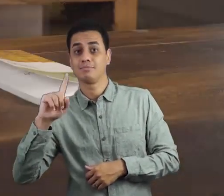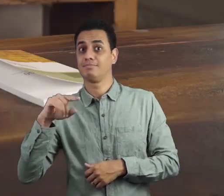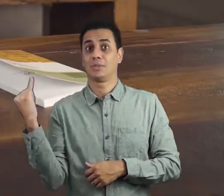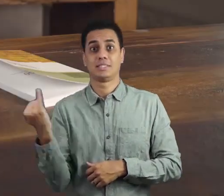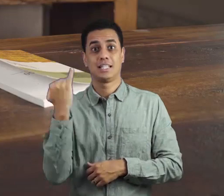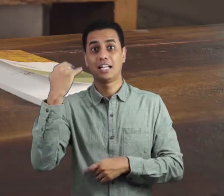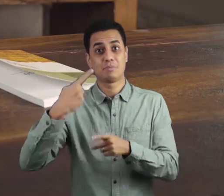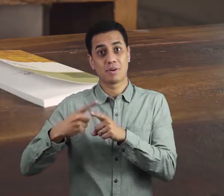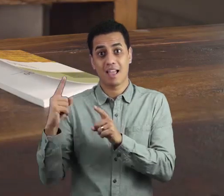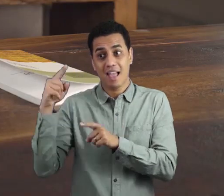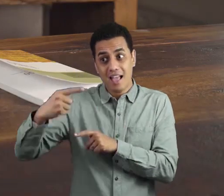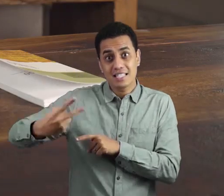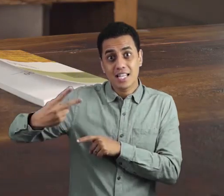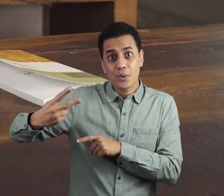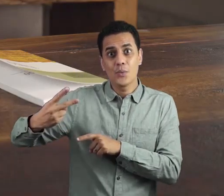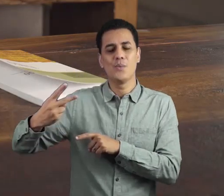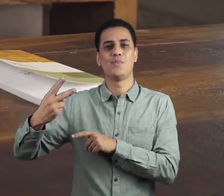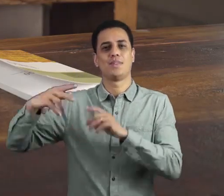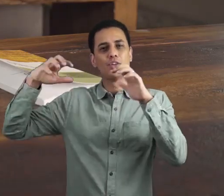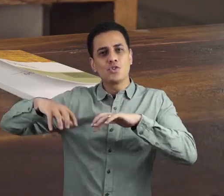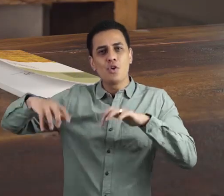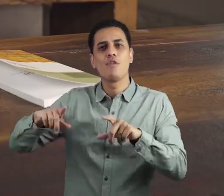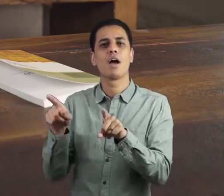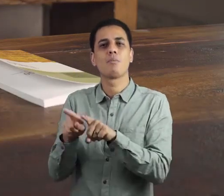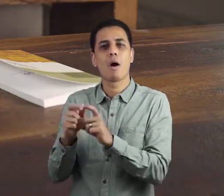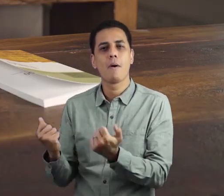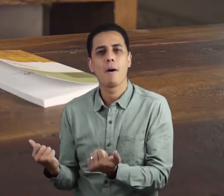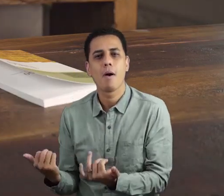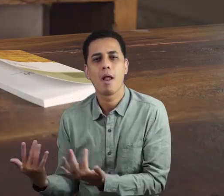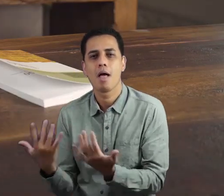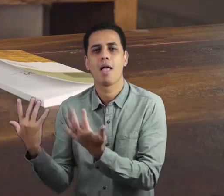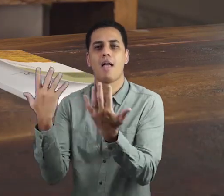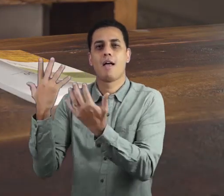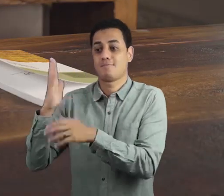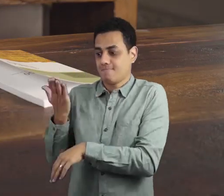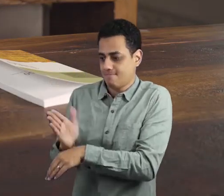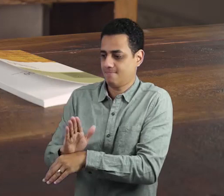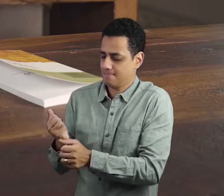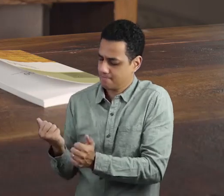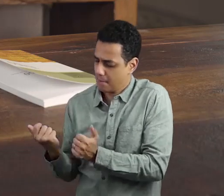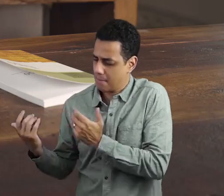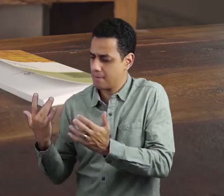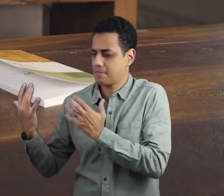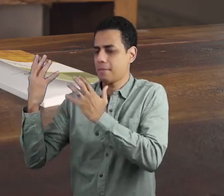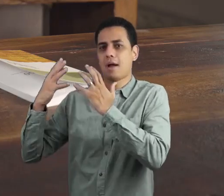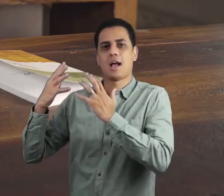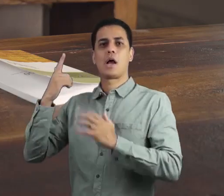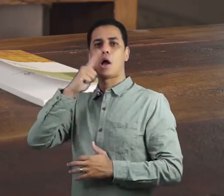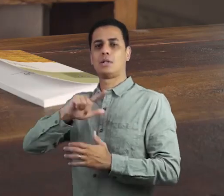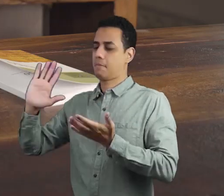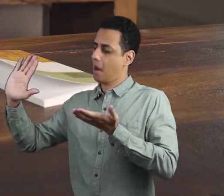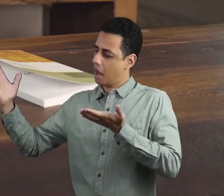está falando aqui da paciência. Quando nós oramos a Deus, nós precisamos ser pacientes, porque Deus virá e